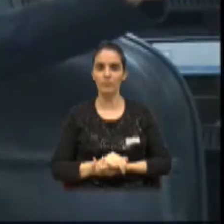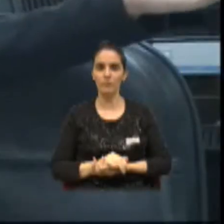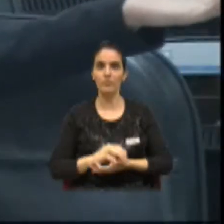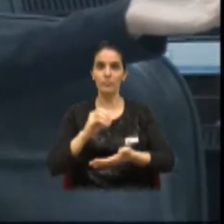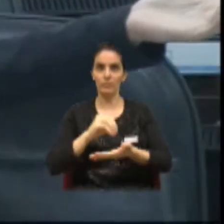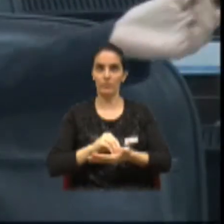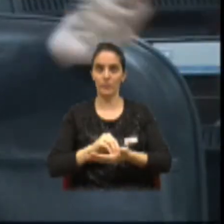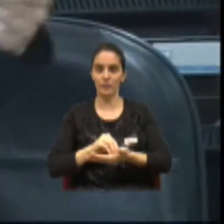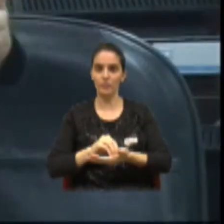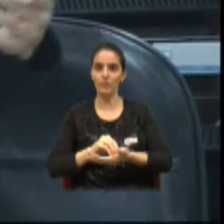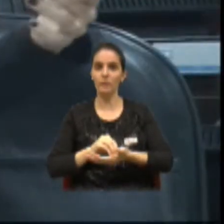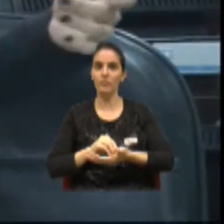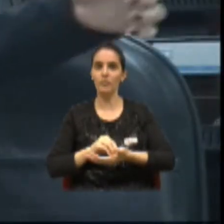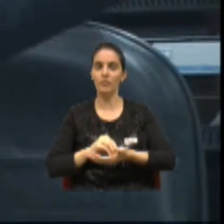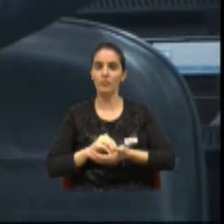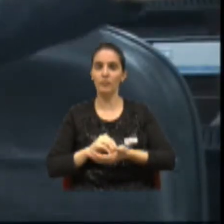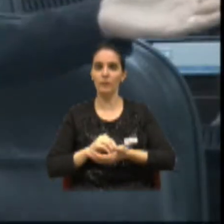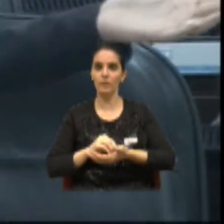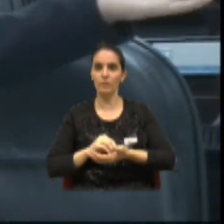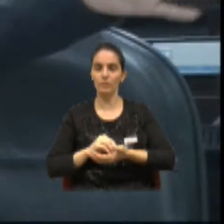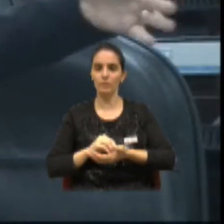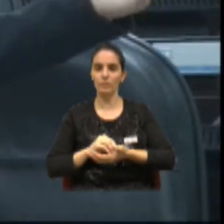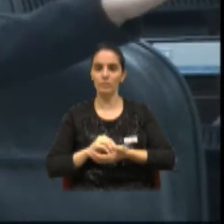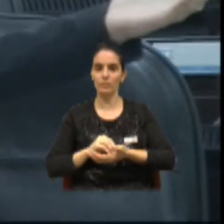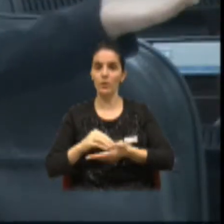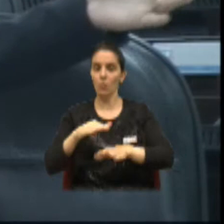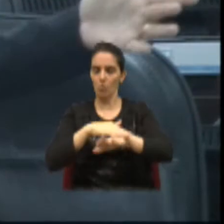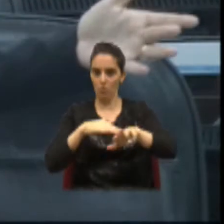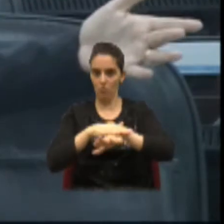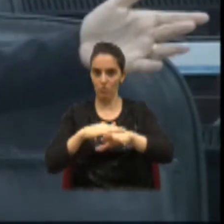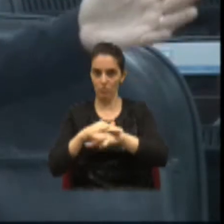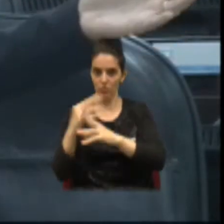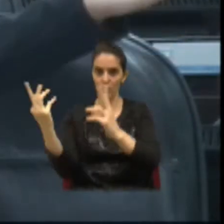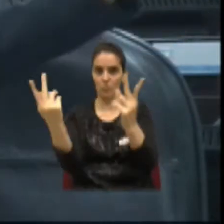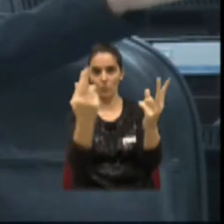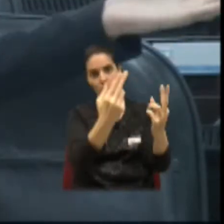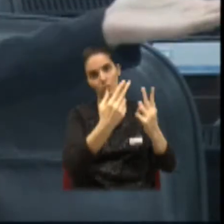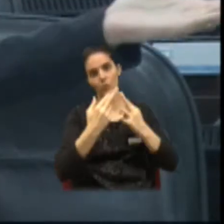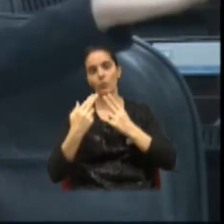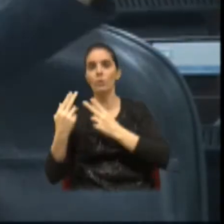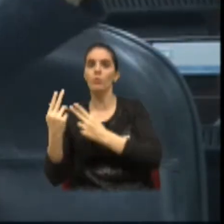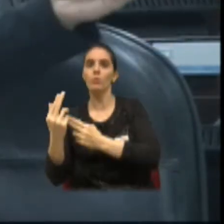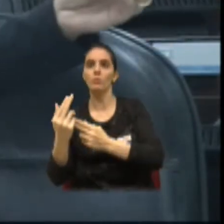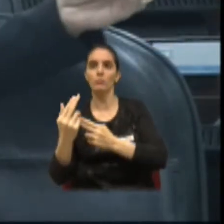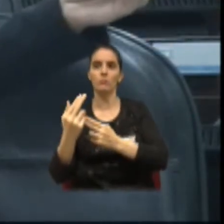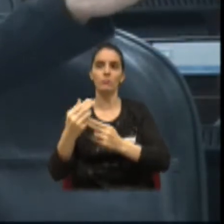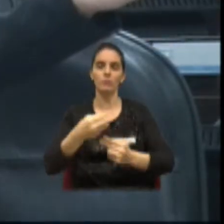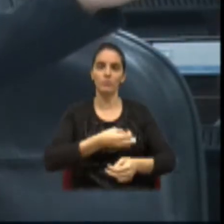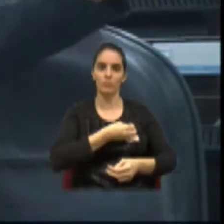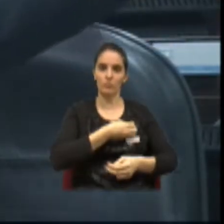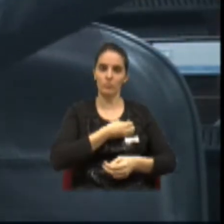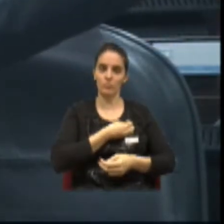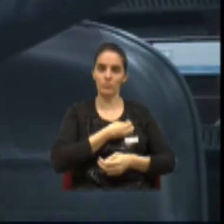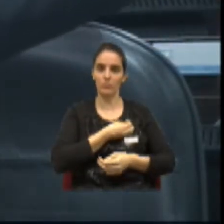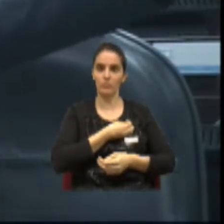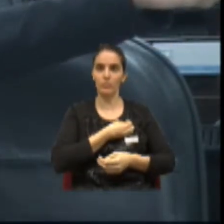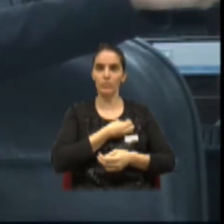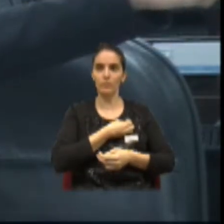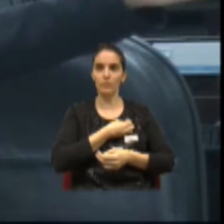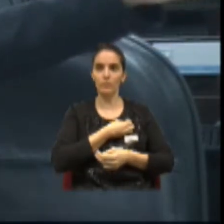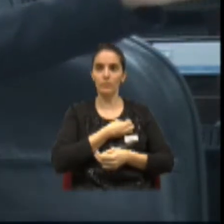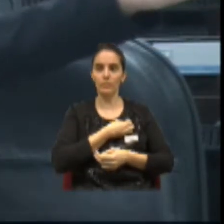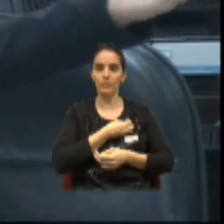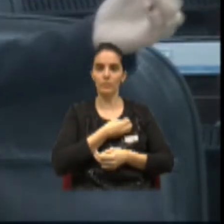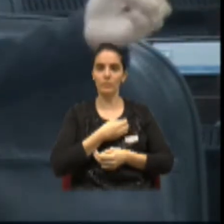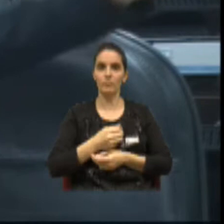já havia comentado, inclusive com nobres pares e com o próprio movimento estudantil, acerca da presença com relação à falta de